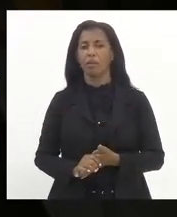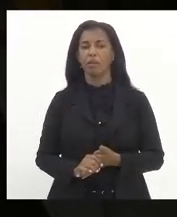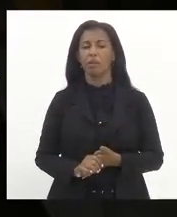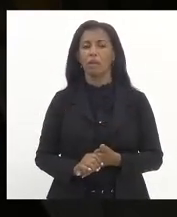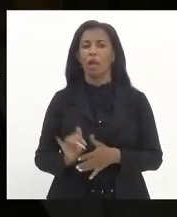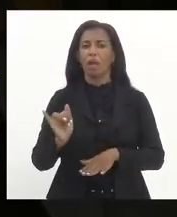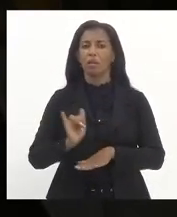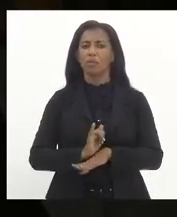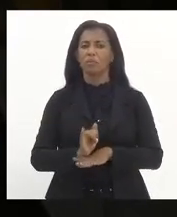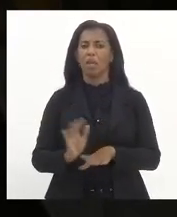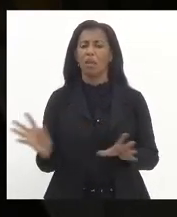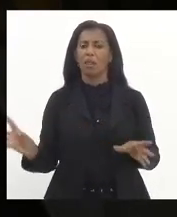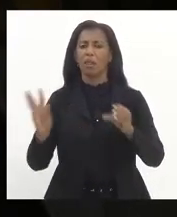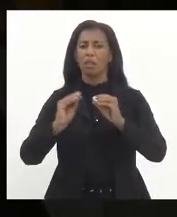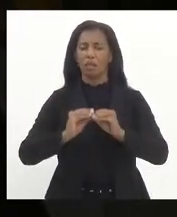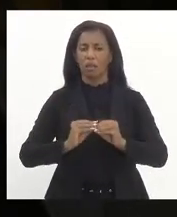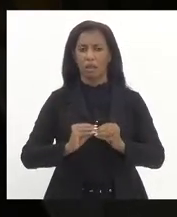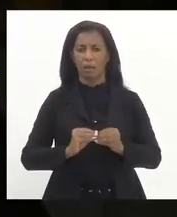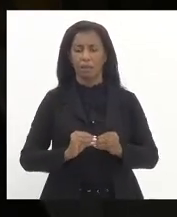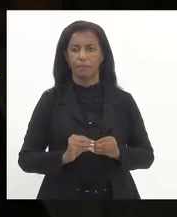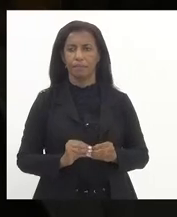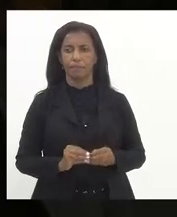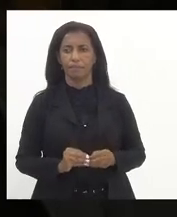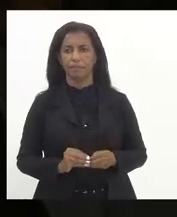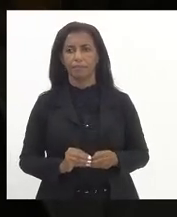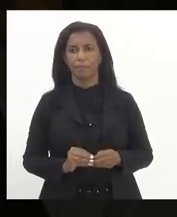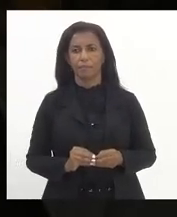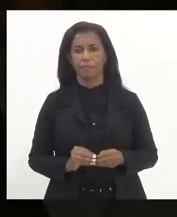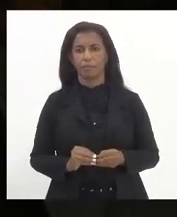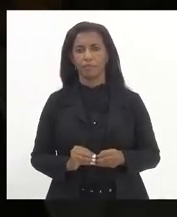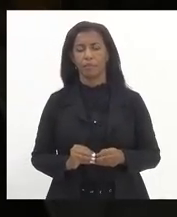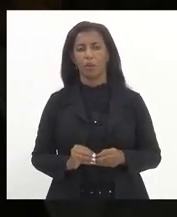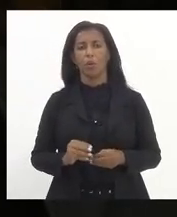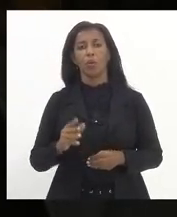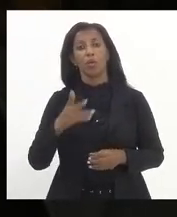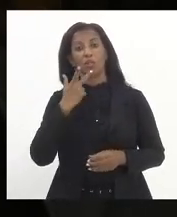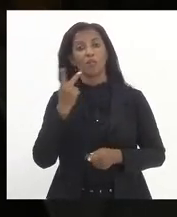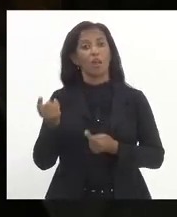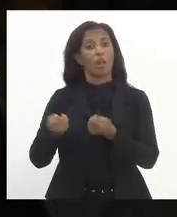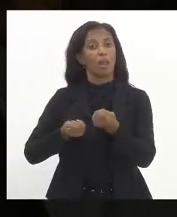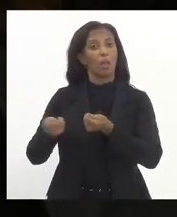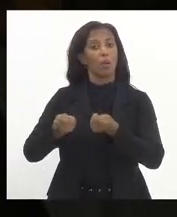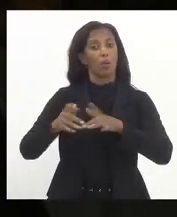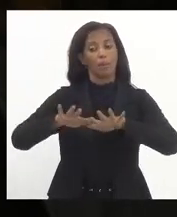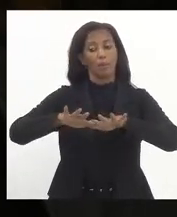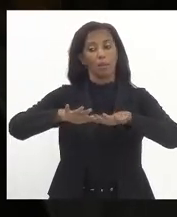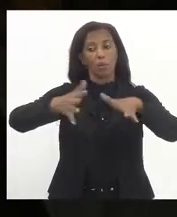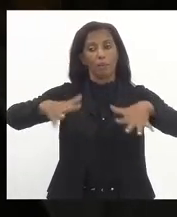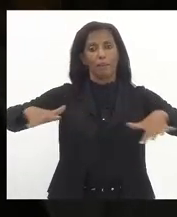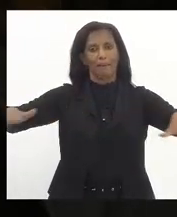aspectos e elementos que integram isso que a gente chama de economia do mar e que